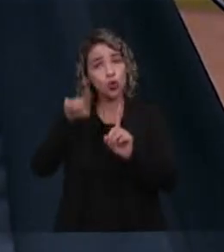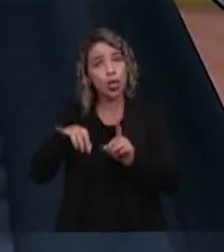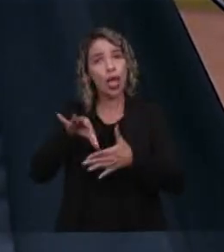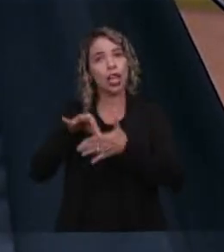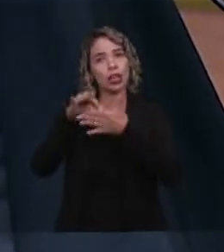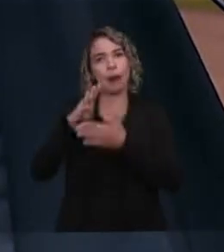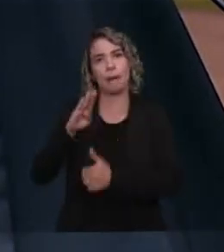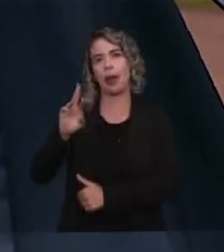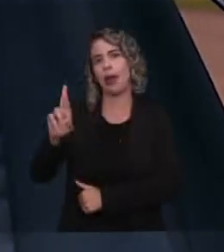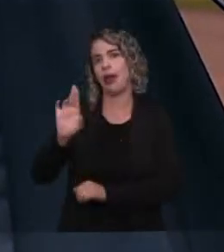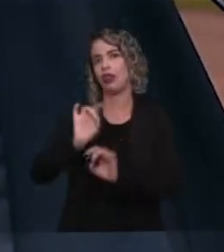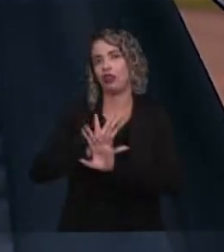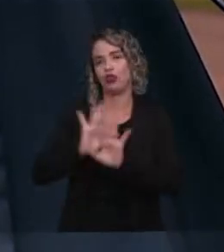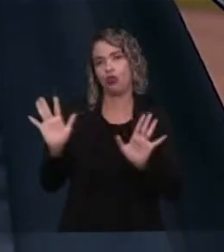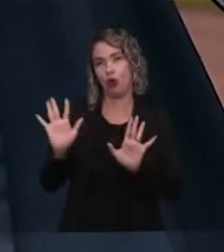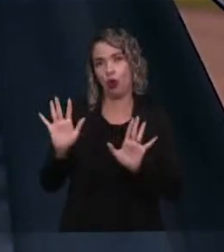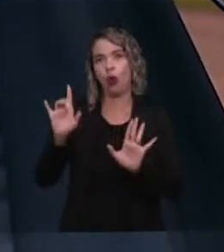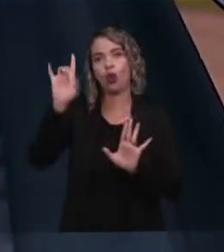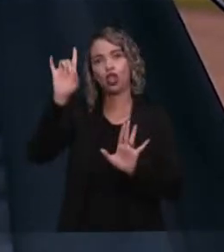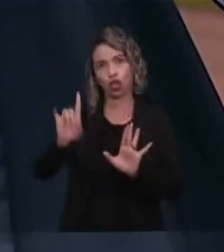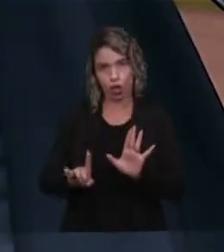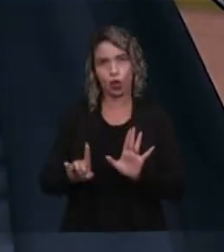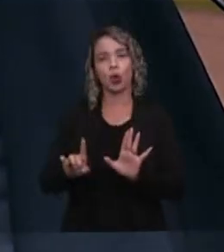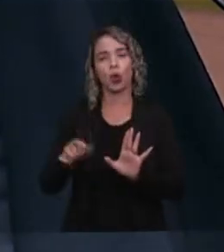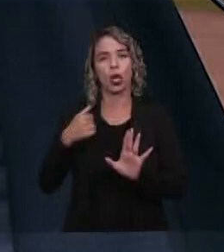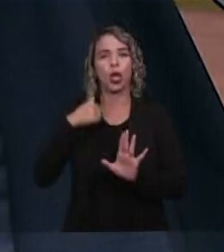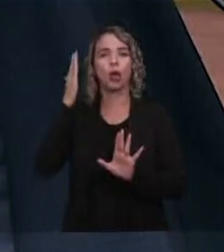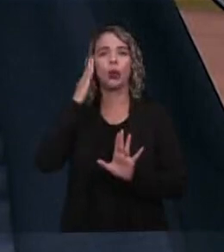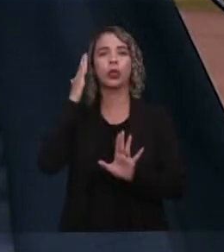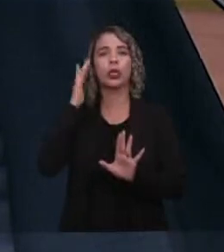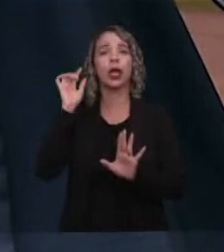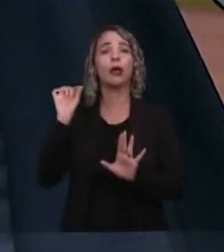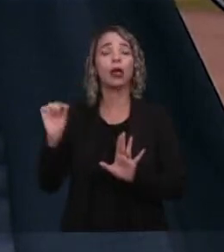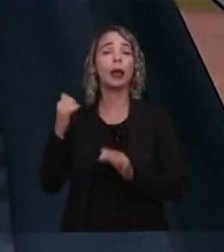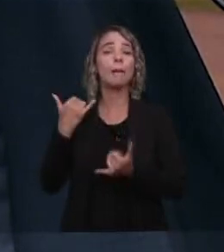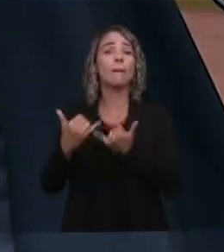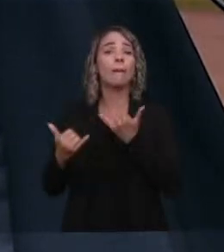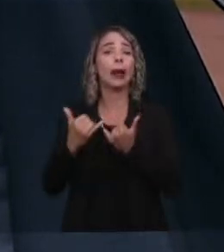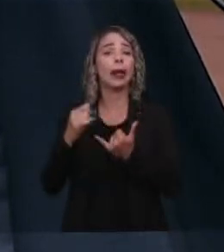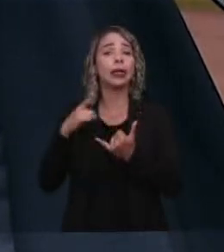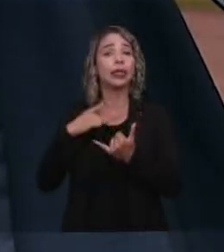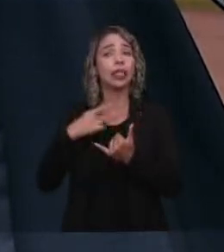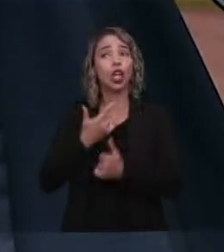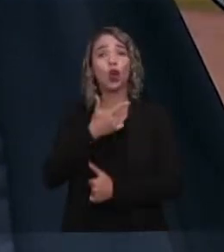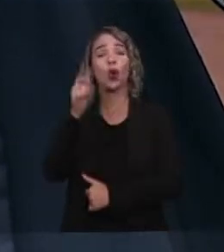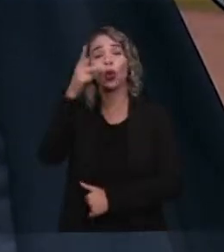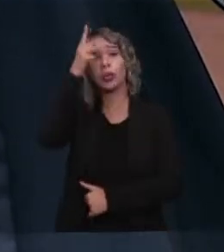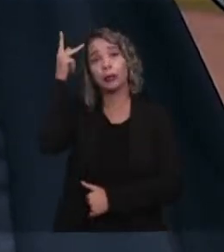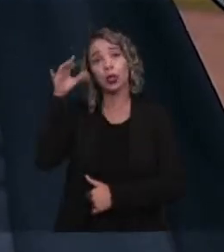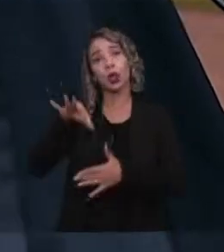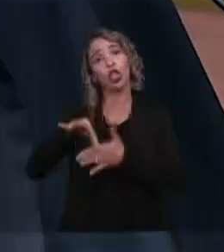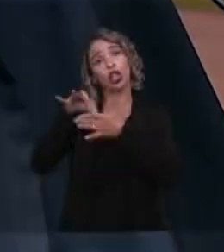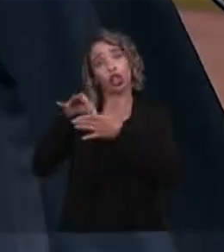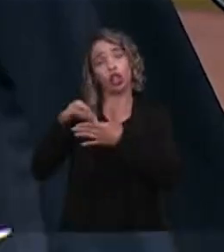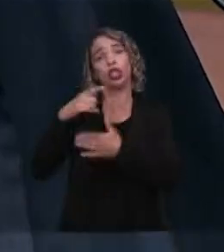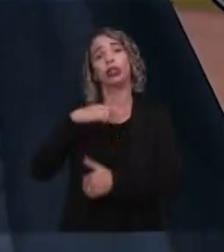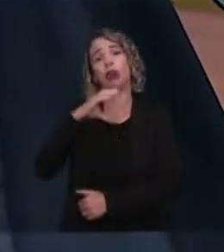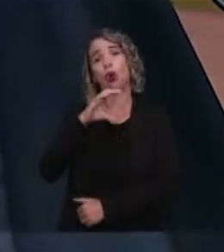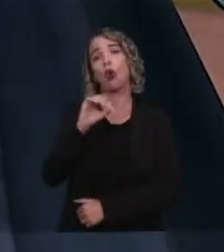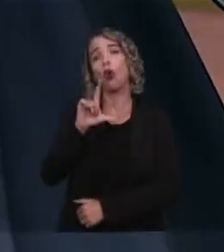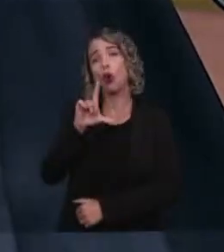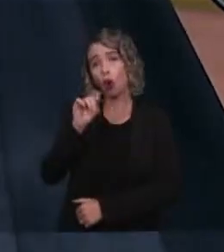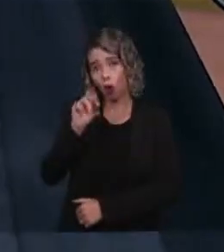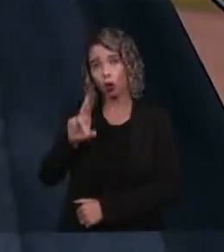indicada da BR Distribuidora, uma das diretorias. Eu sabia que, e parece que tem mais uma, que era indicação do próprio Fernando